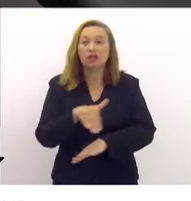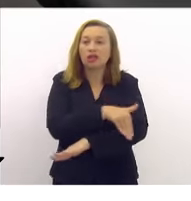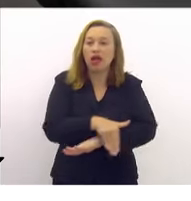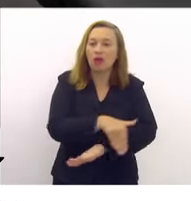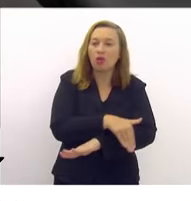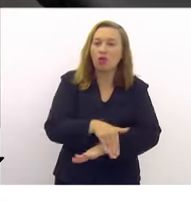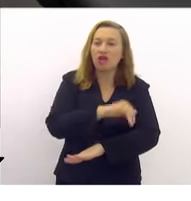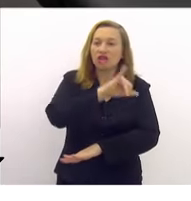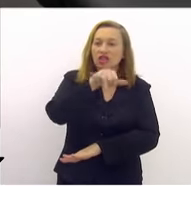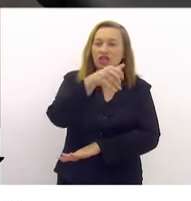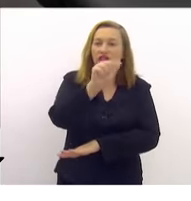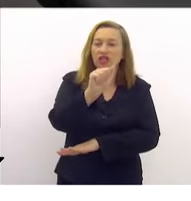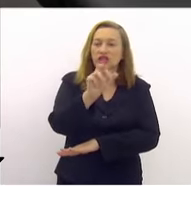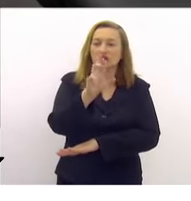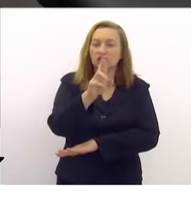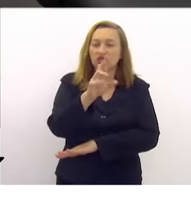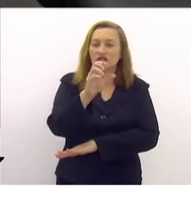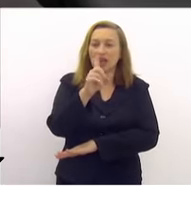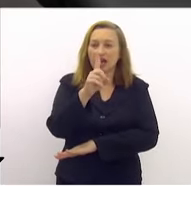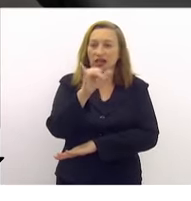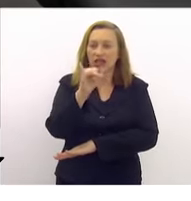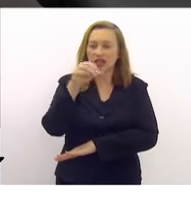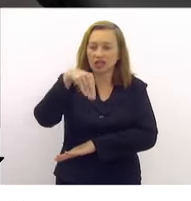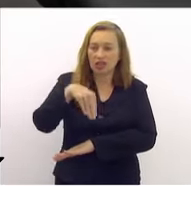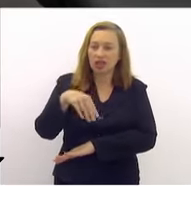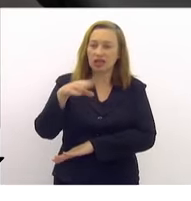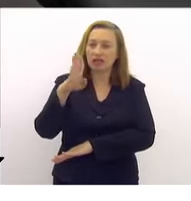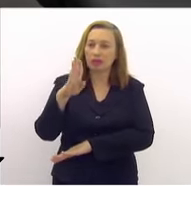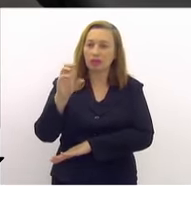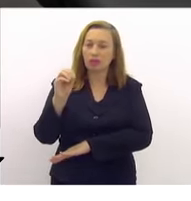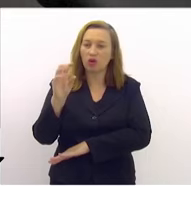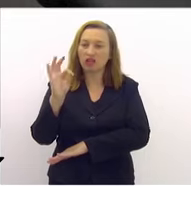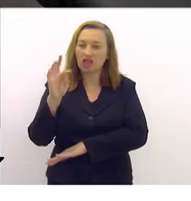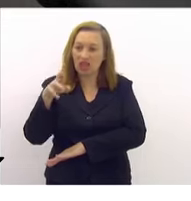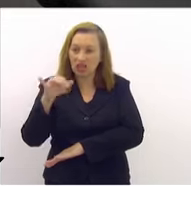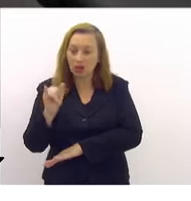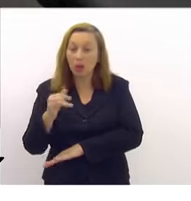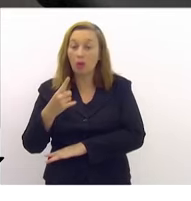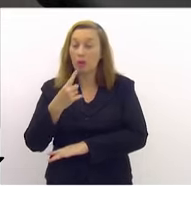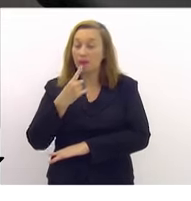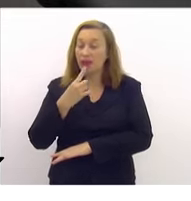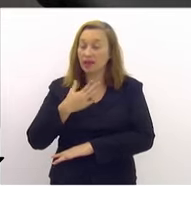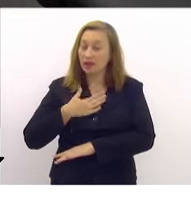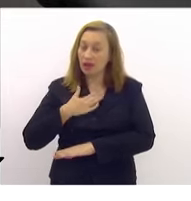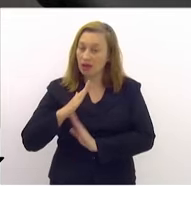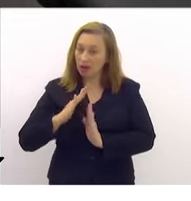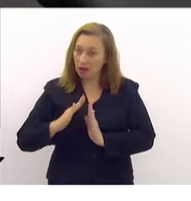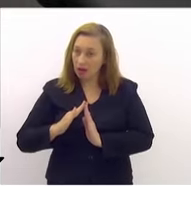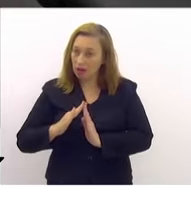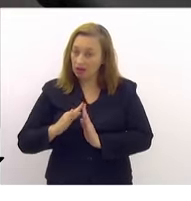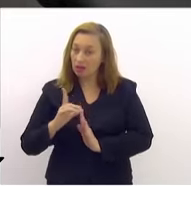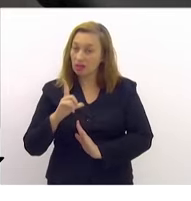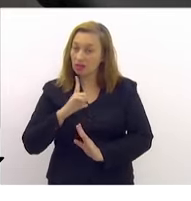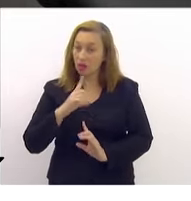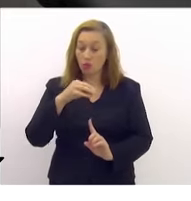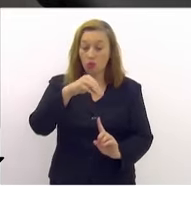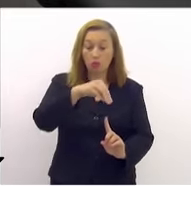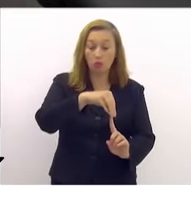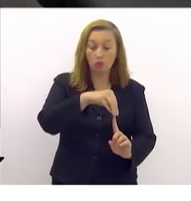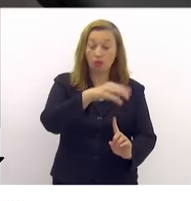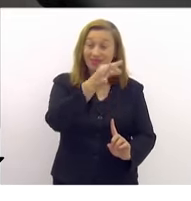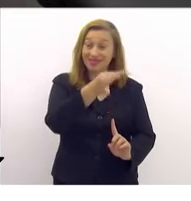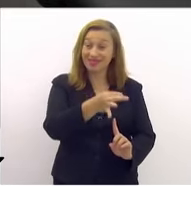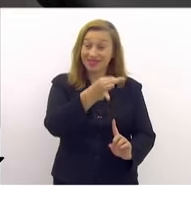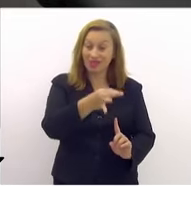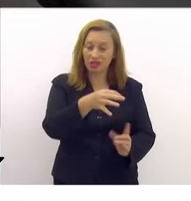Botânico, presidente, pertinho eu queria da minha residência. Quero discutir, presidente, também. Tem um ponto que tem um